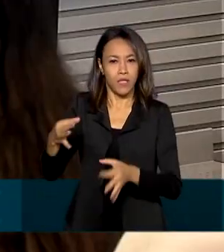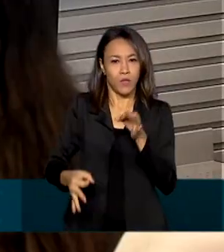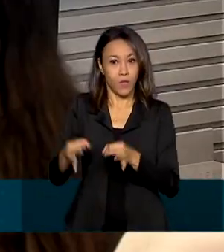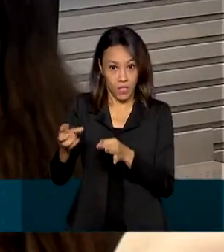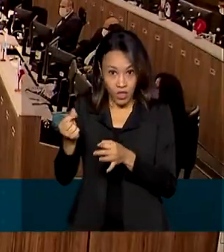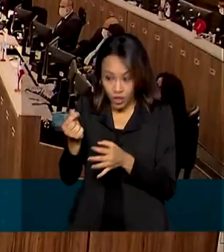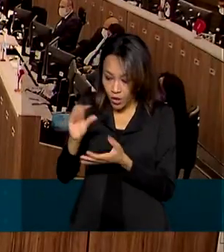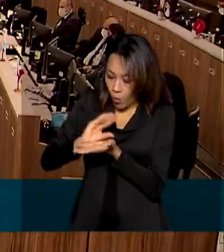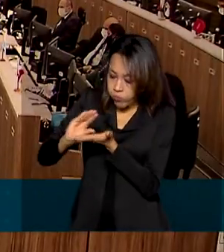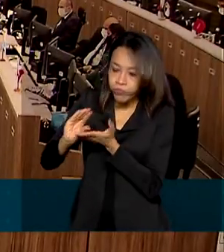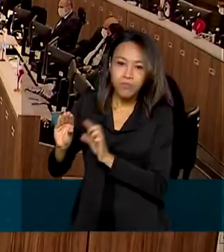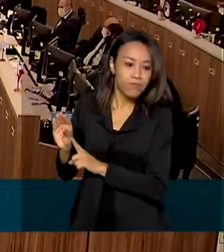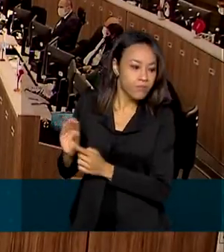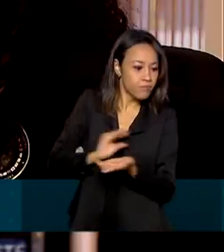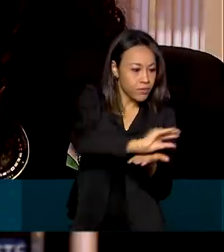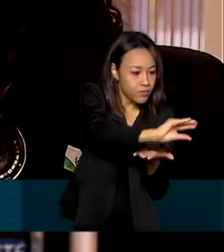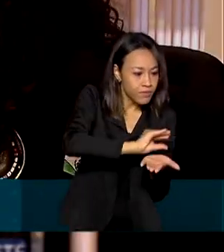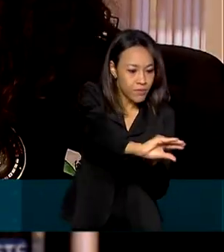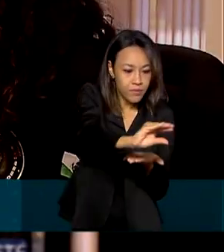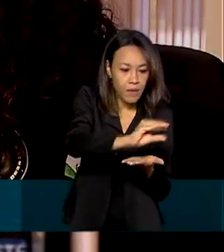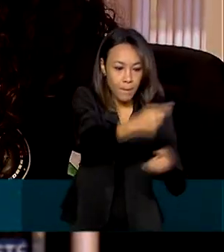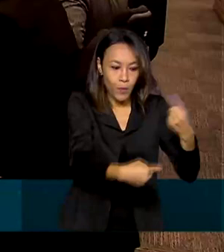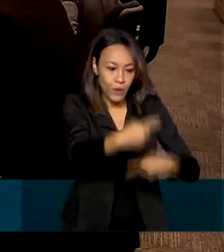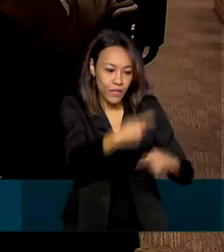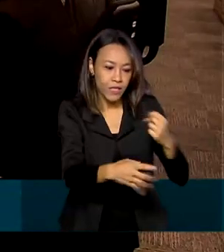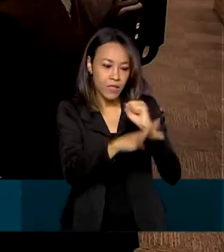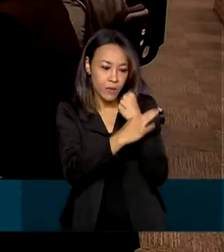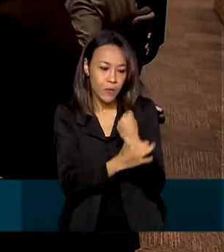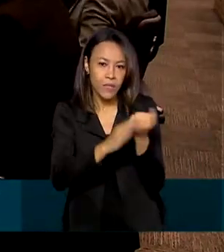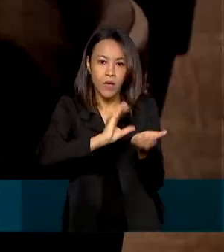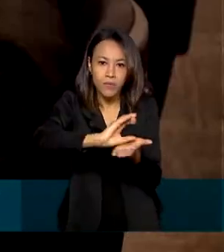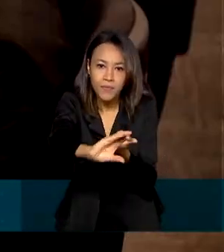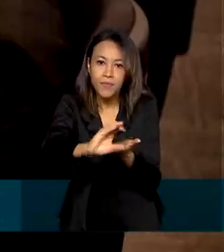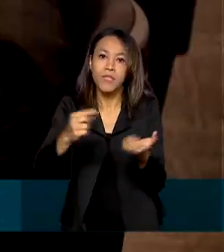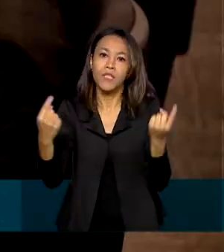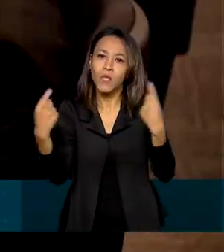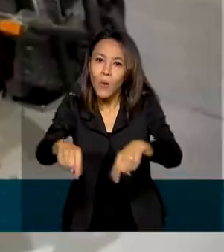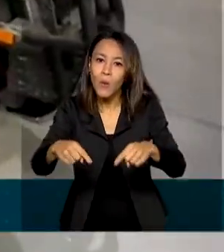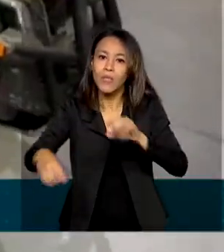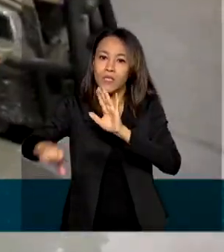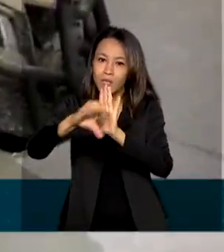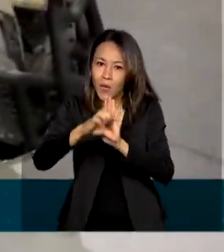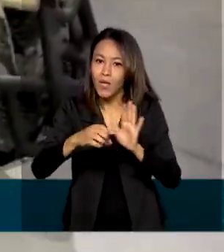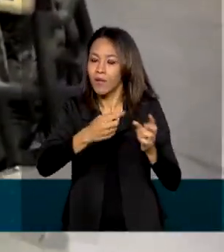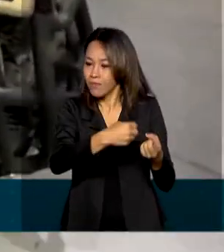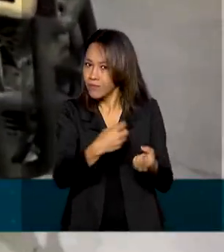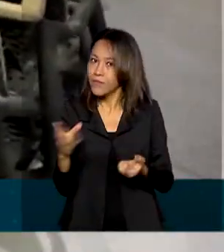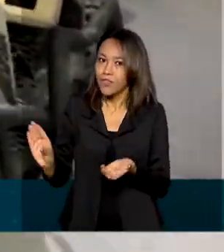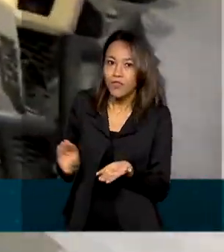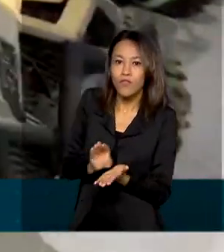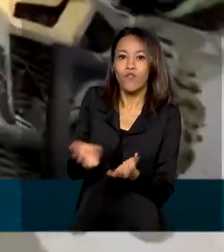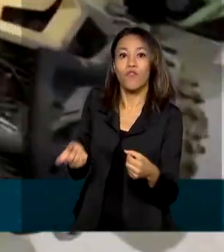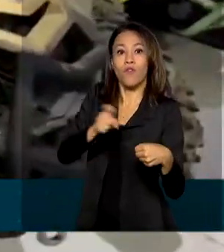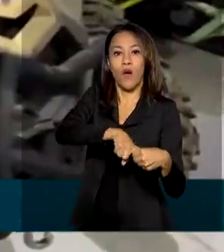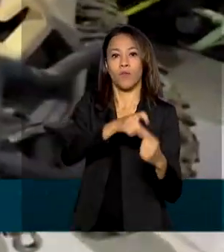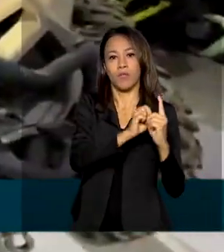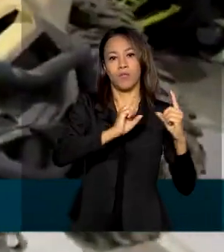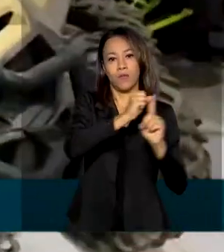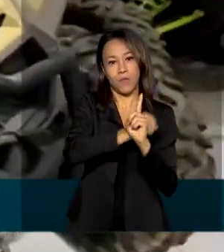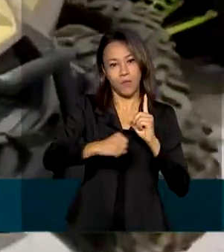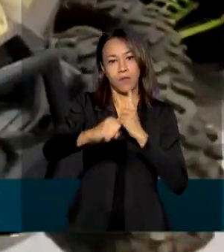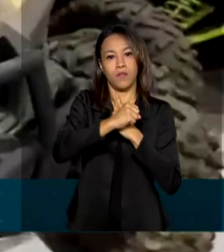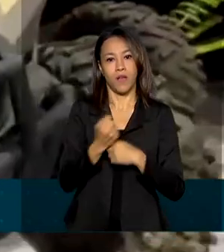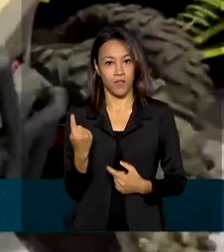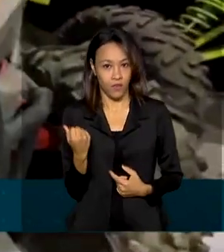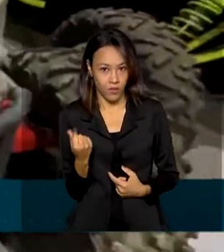sociedade por meio de investimentos em políticas de segurança e de combate às drogas. A expectativa do governo é superar